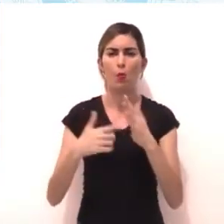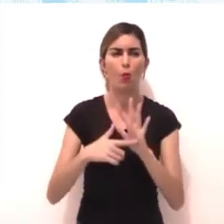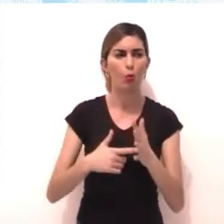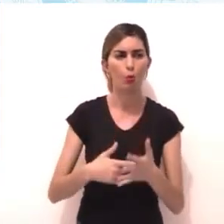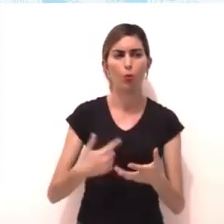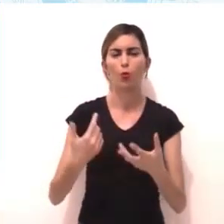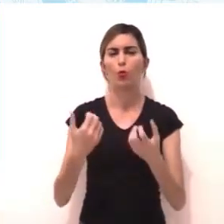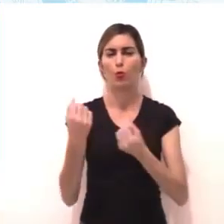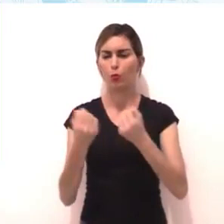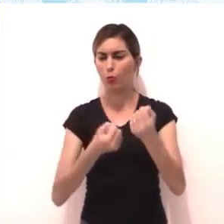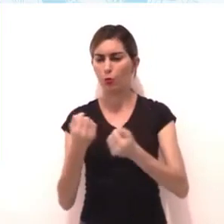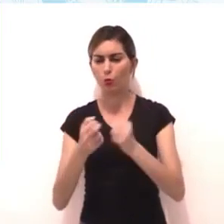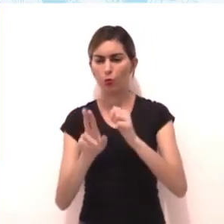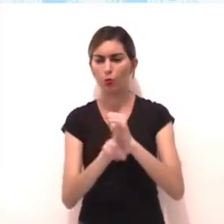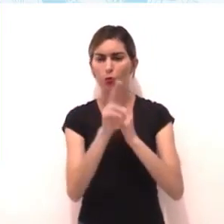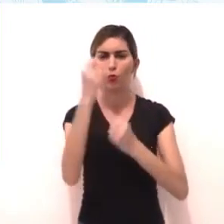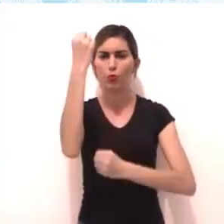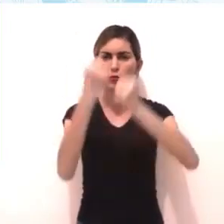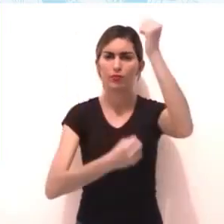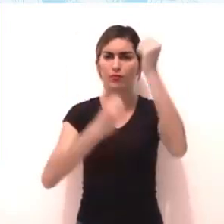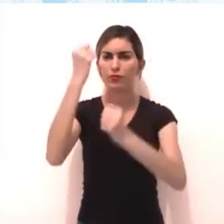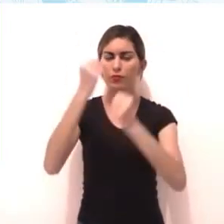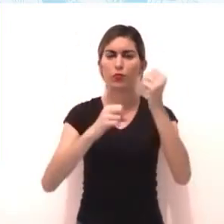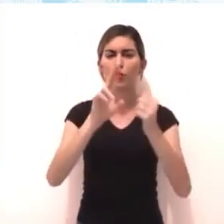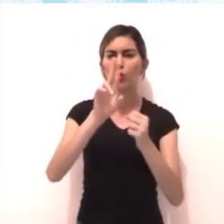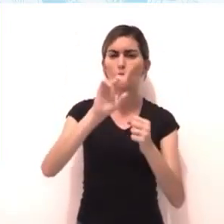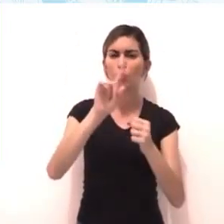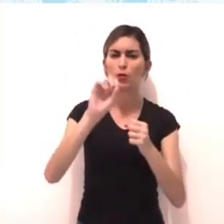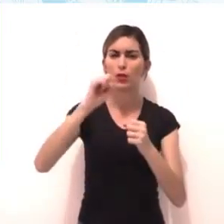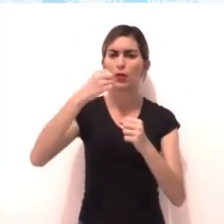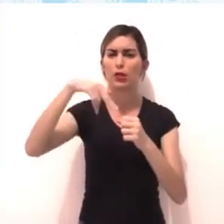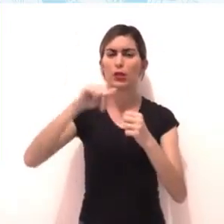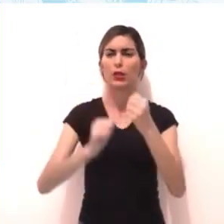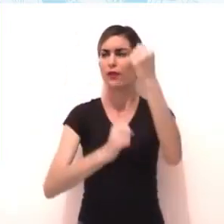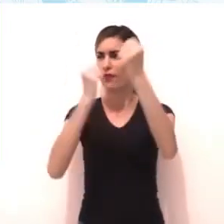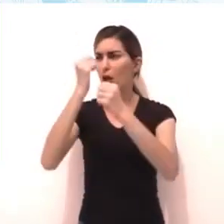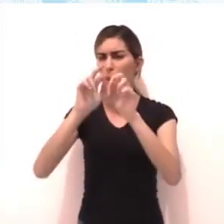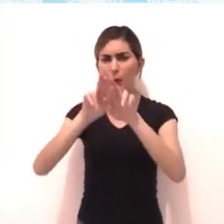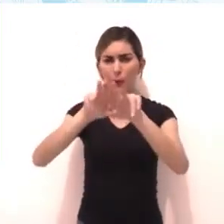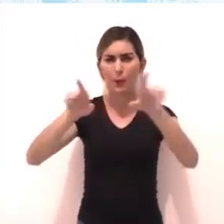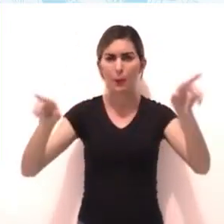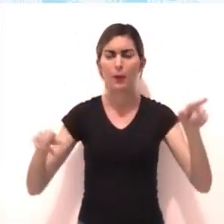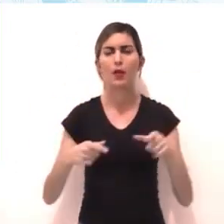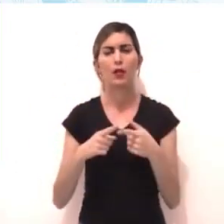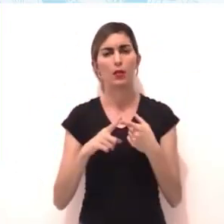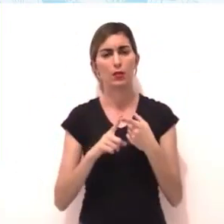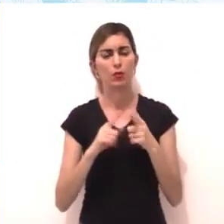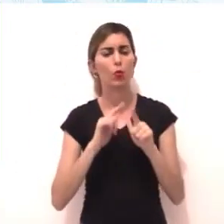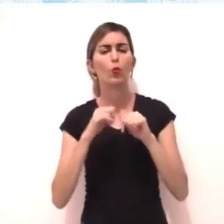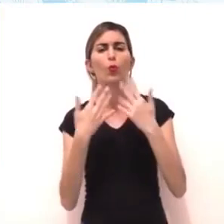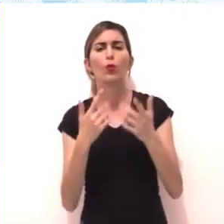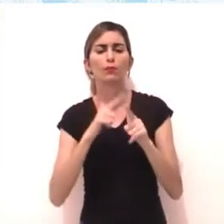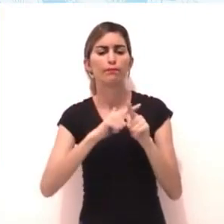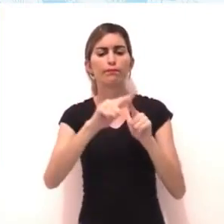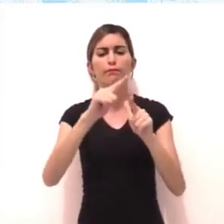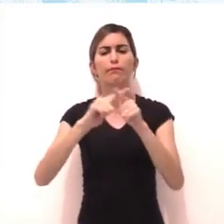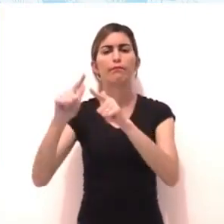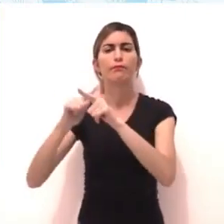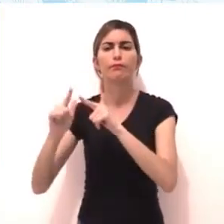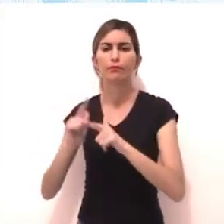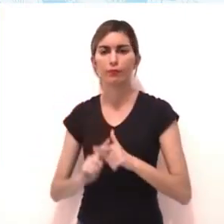combustão interna, usinas termoelétricas e siderúrgicas. E quais são os problemas que